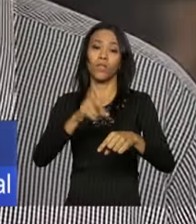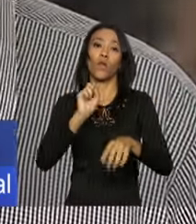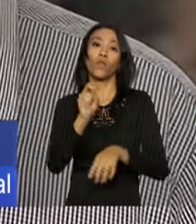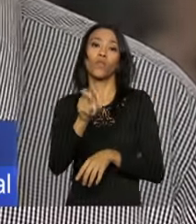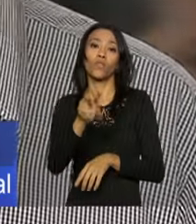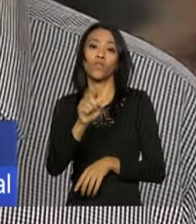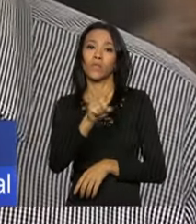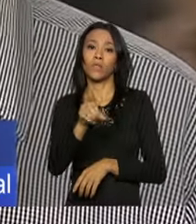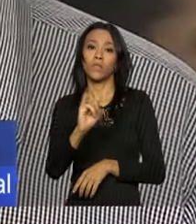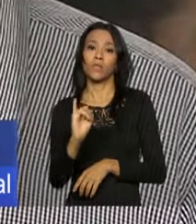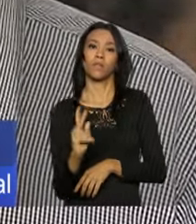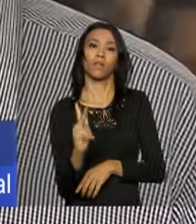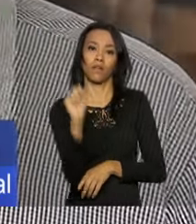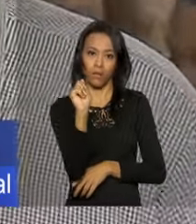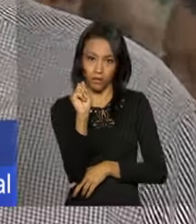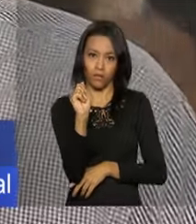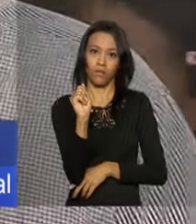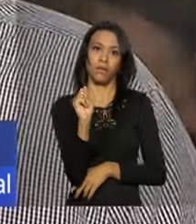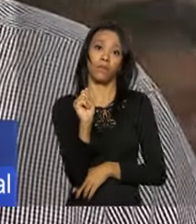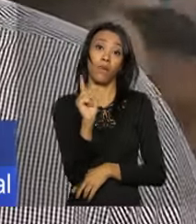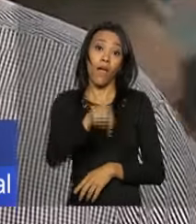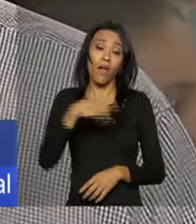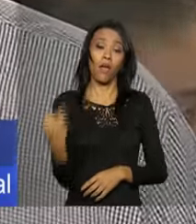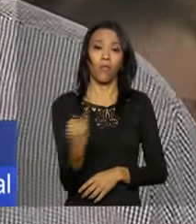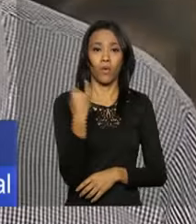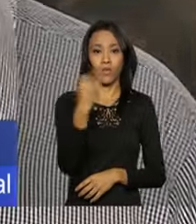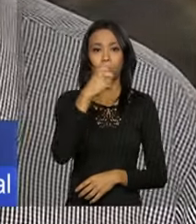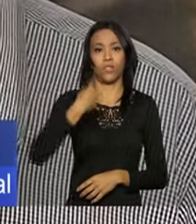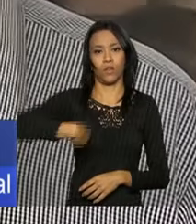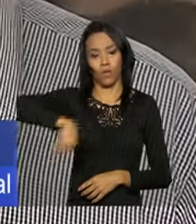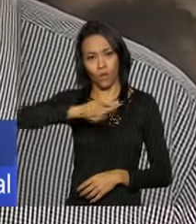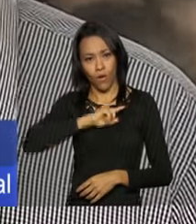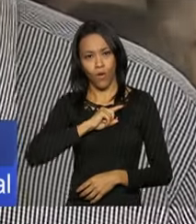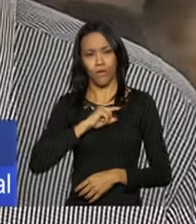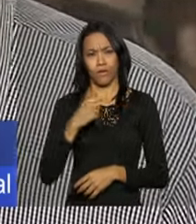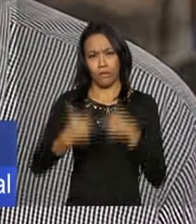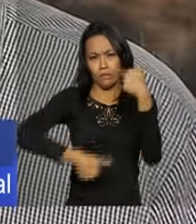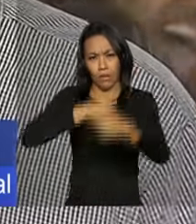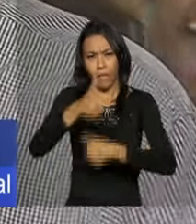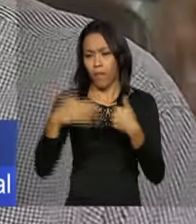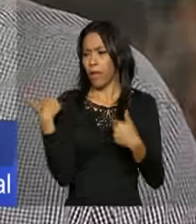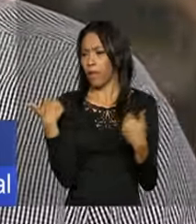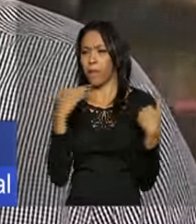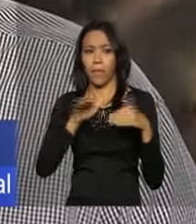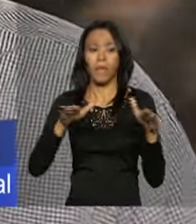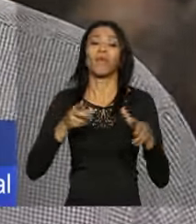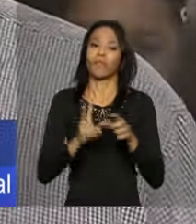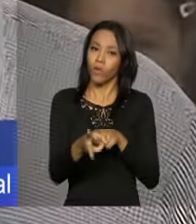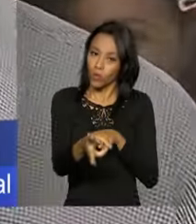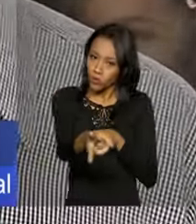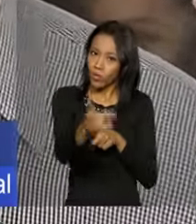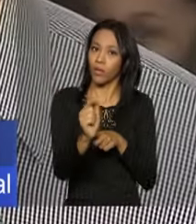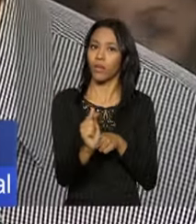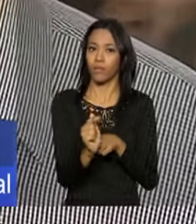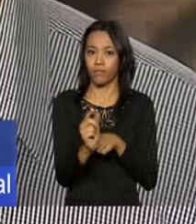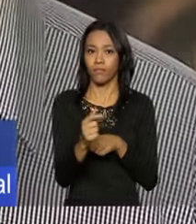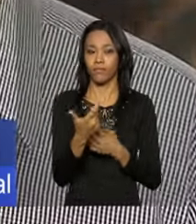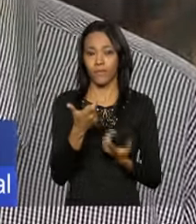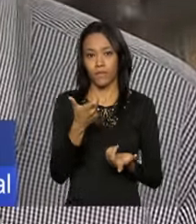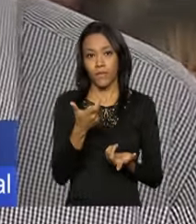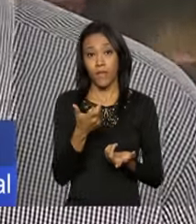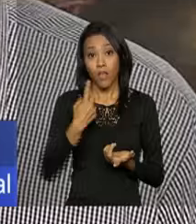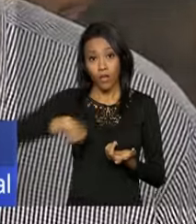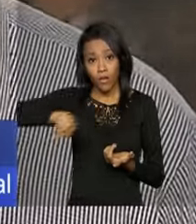importante dizer que a nossa mobilização de enfrentamento ao vírus, ela é continuada. Nós estamos